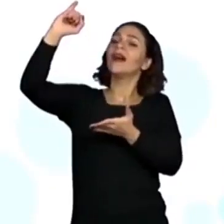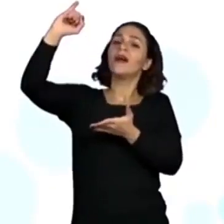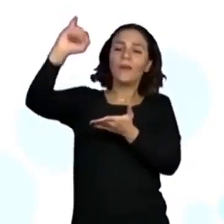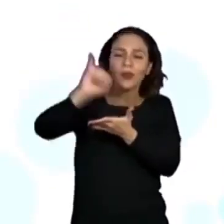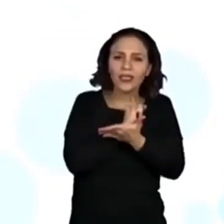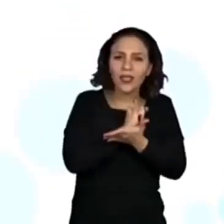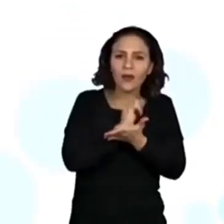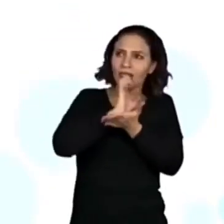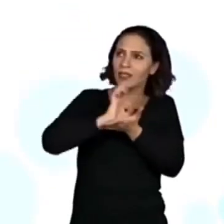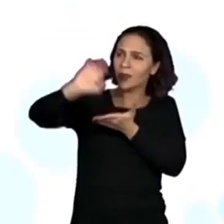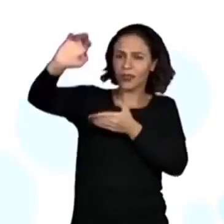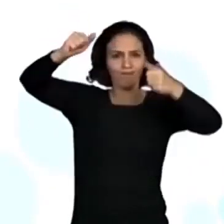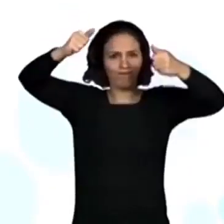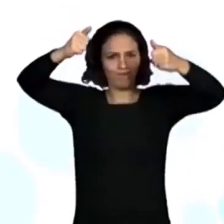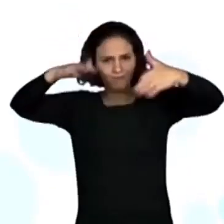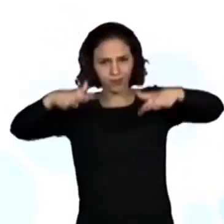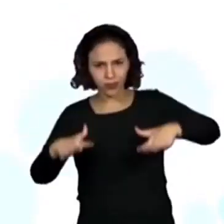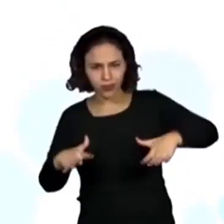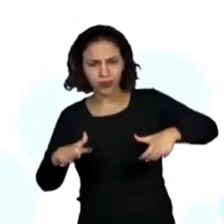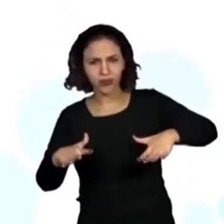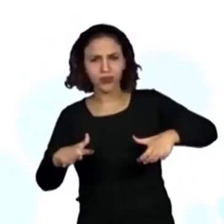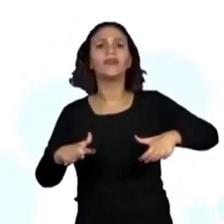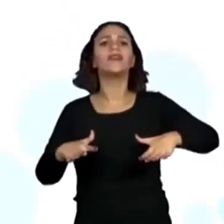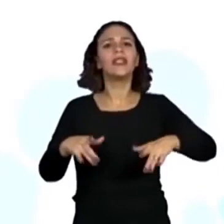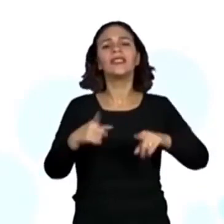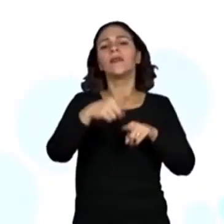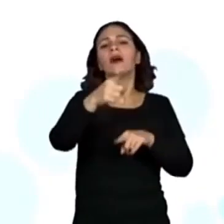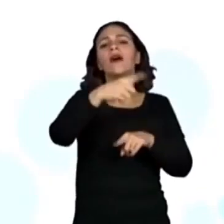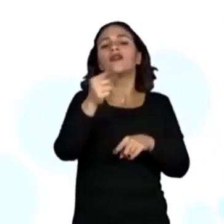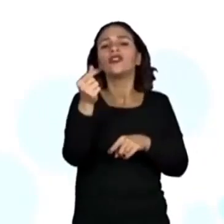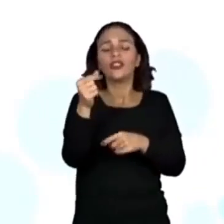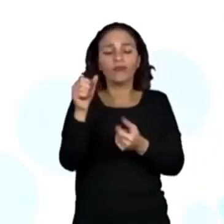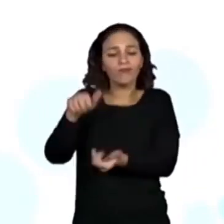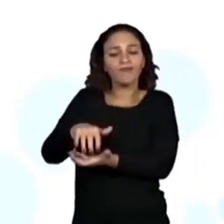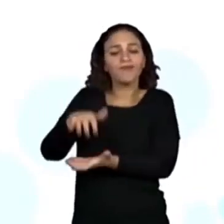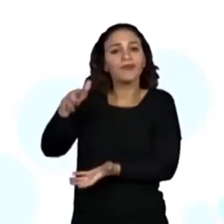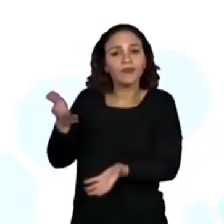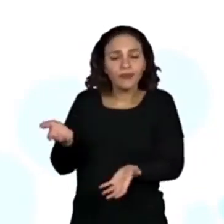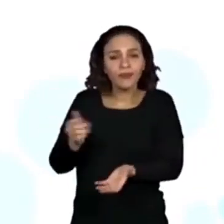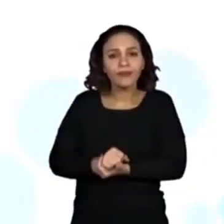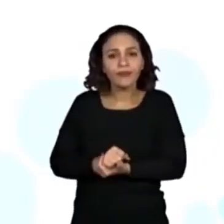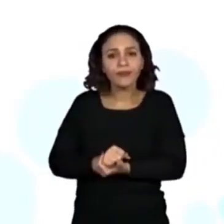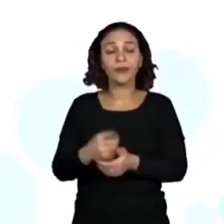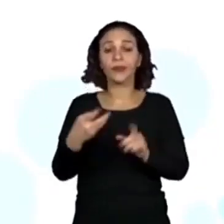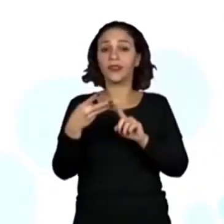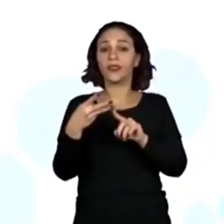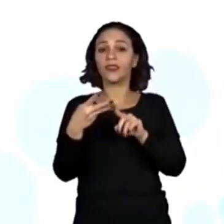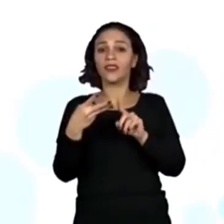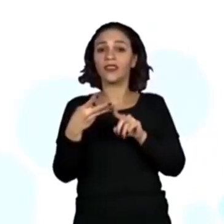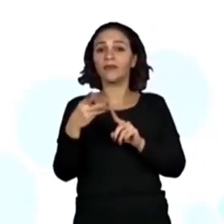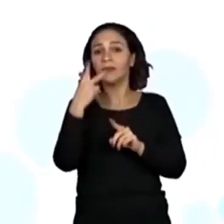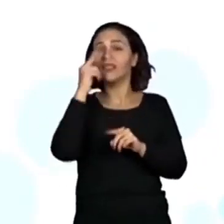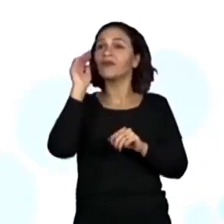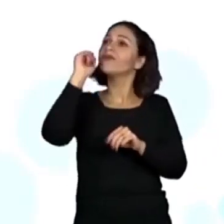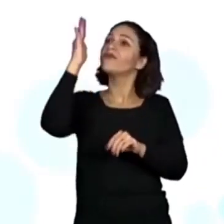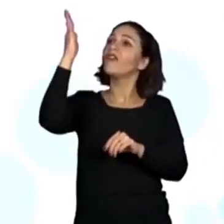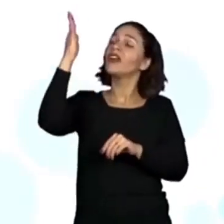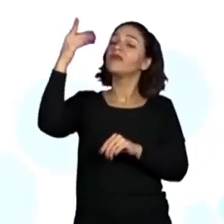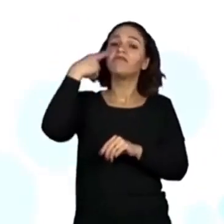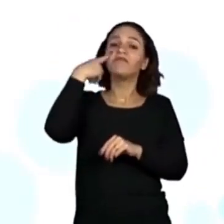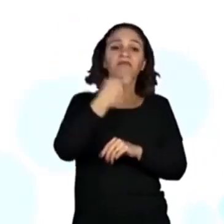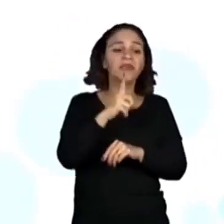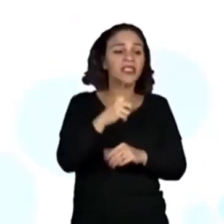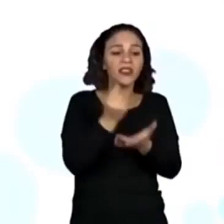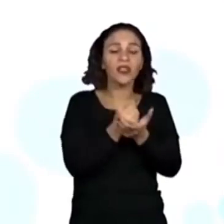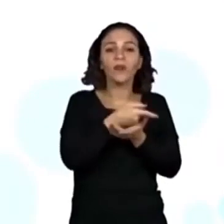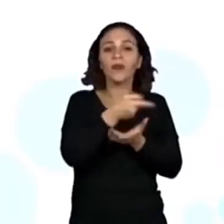mundo e a existência de capital acumulado pelos produtores de café. Ou o 3, o desinteresse internacional pelo mercado do consumidor